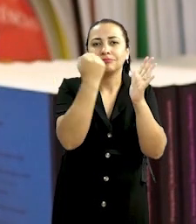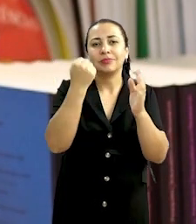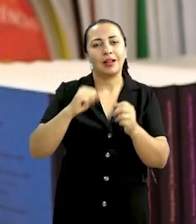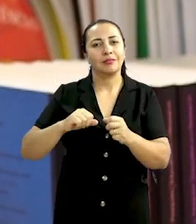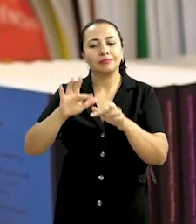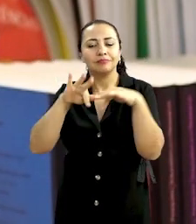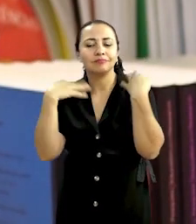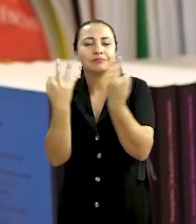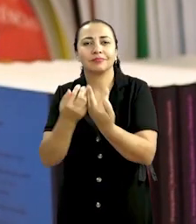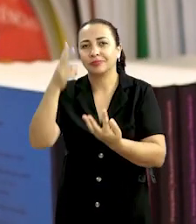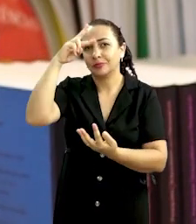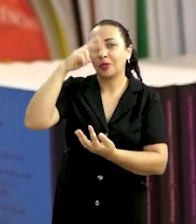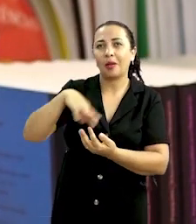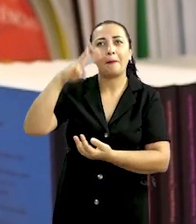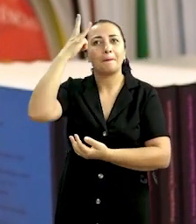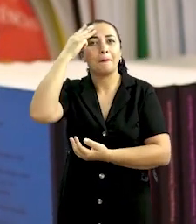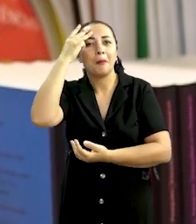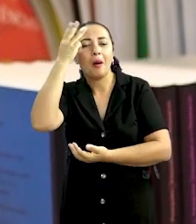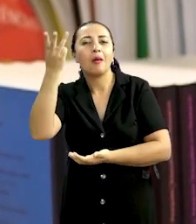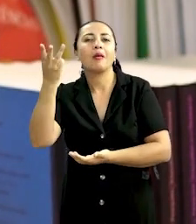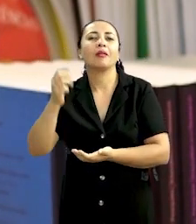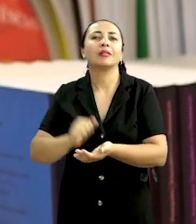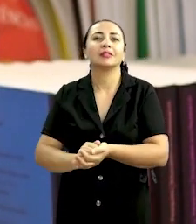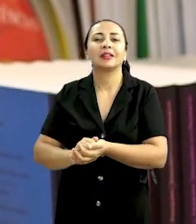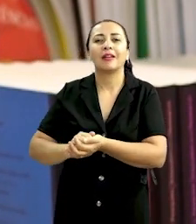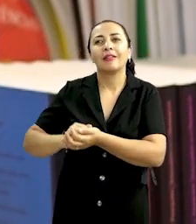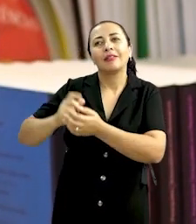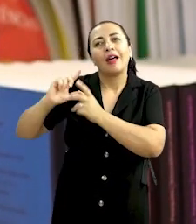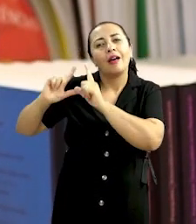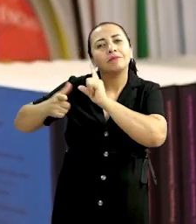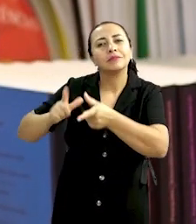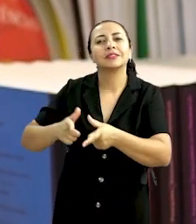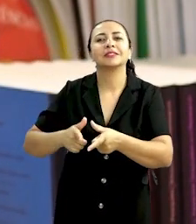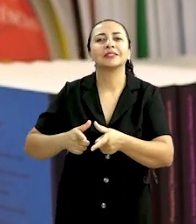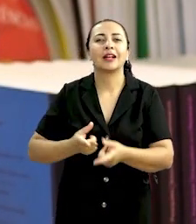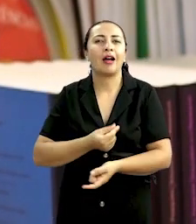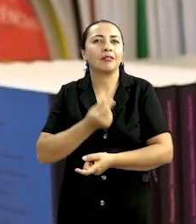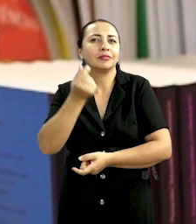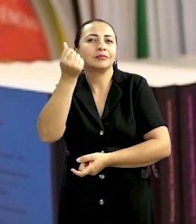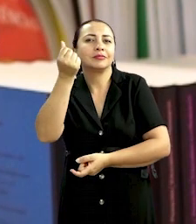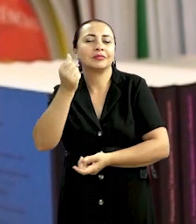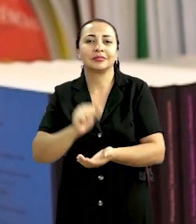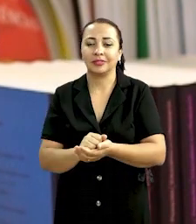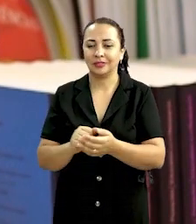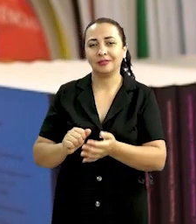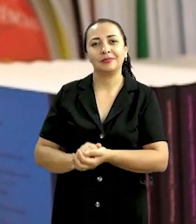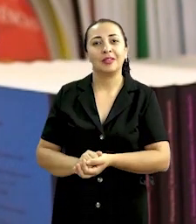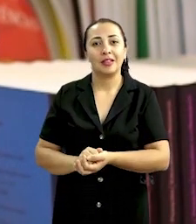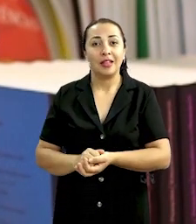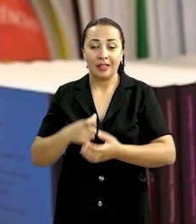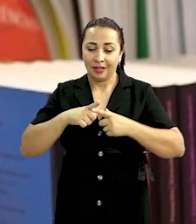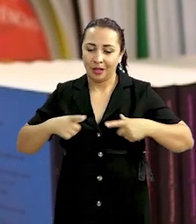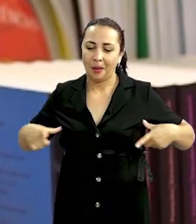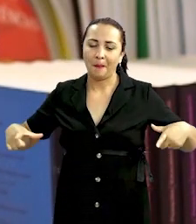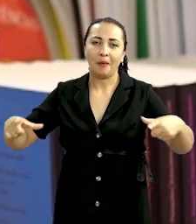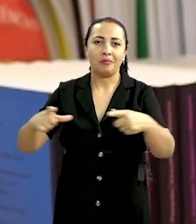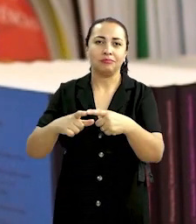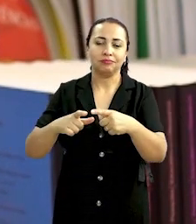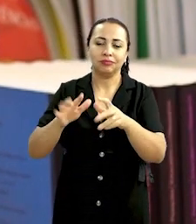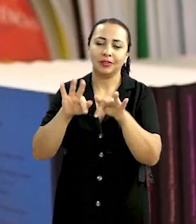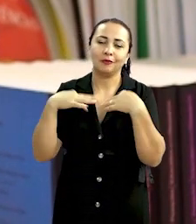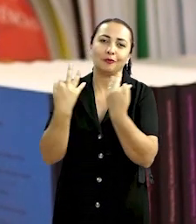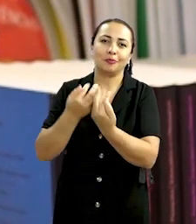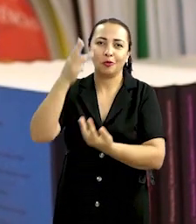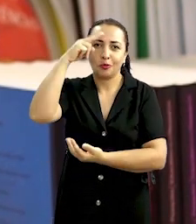da ancestralidade, da memória, da herança, do legado. E essa dimensão